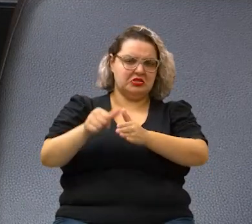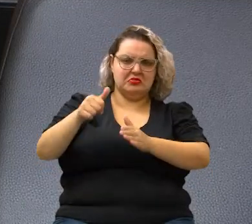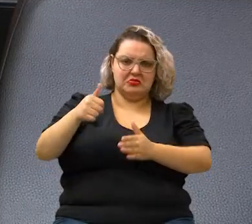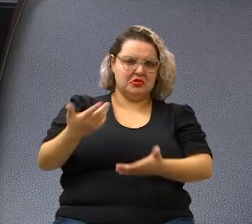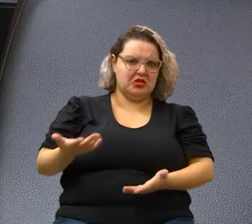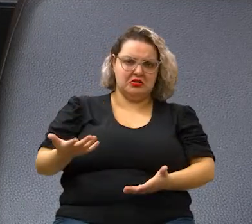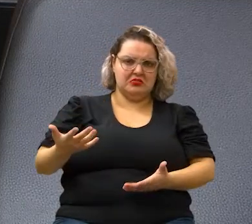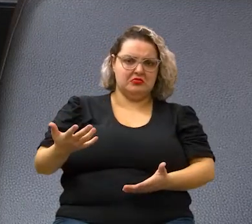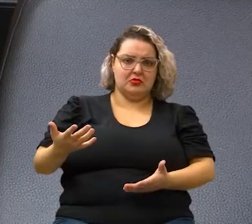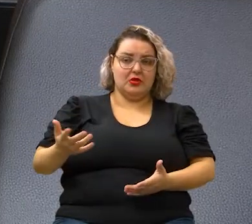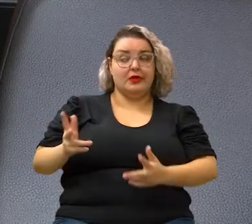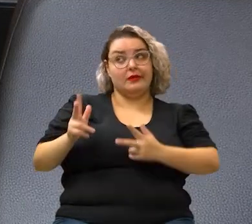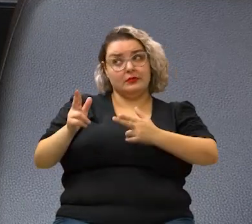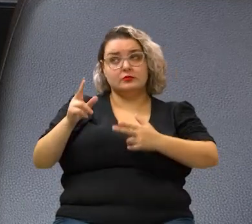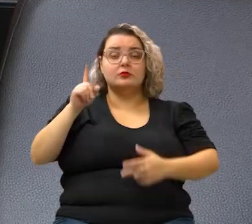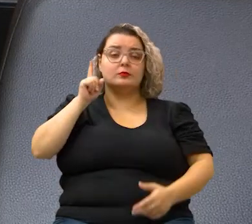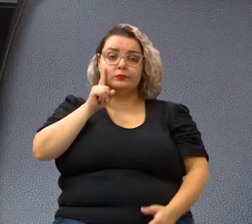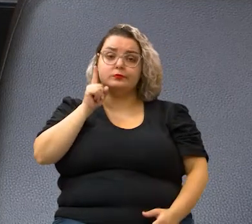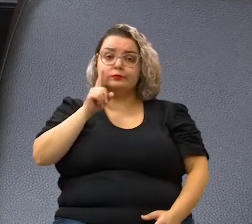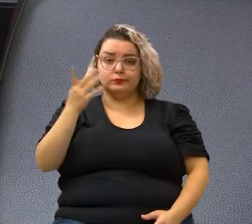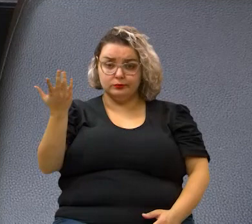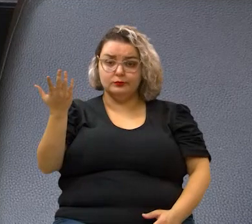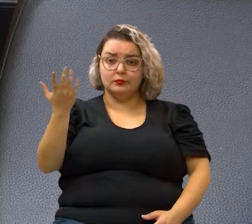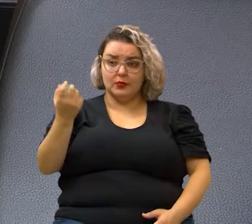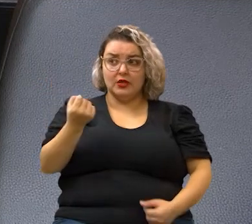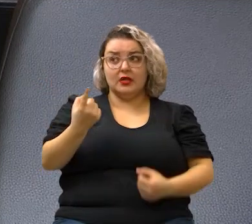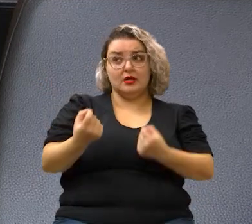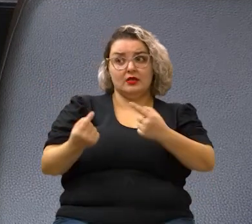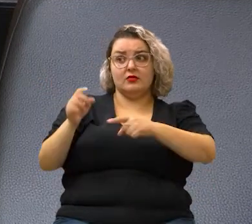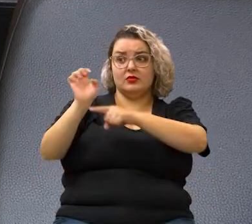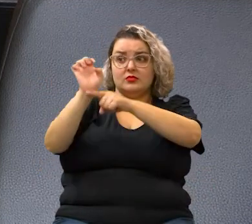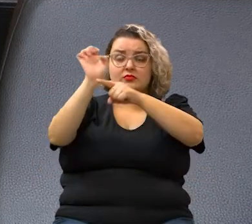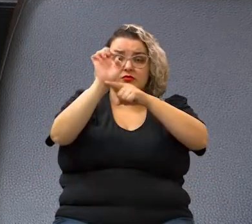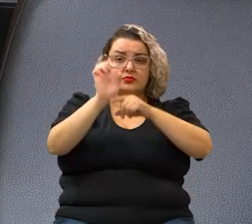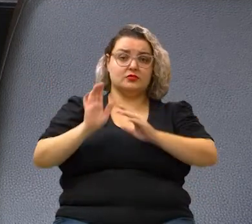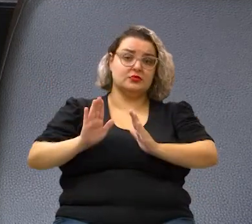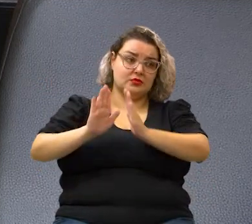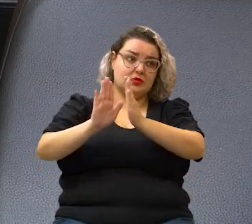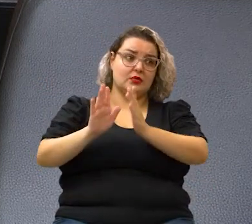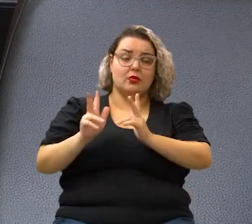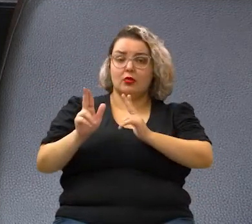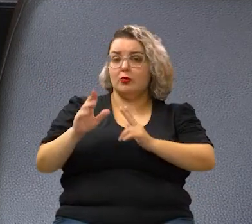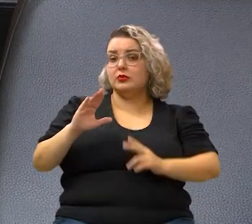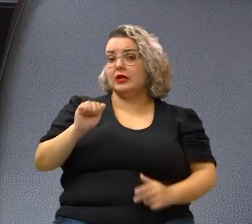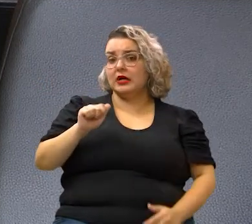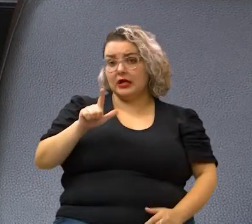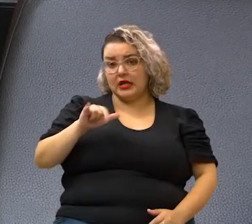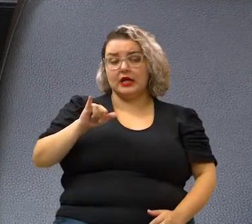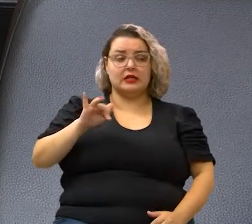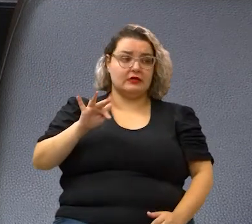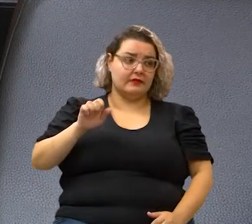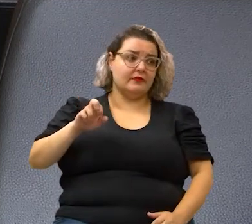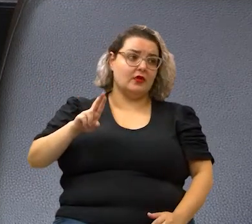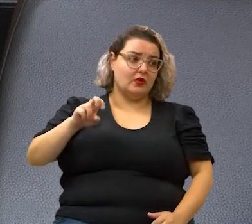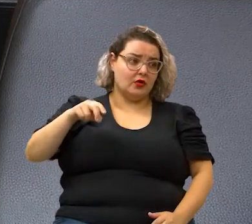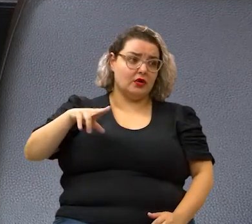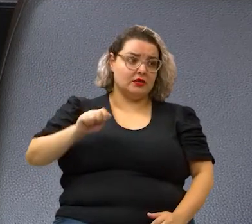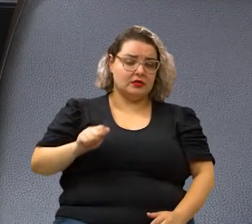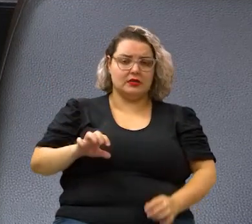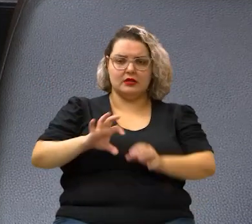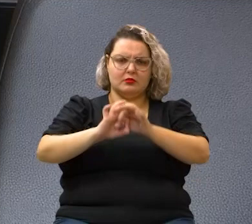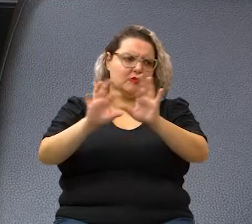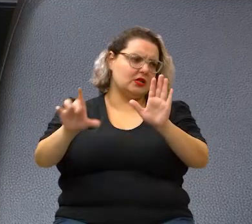mundo, como o próprio Estados Unidos, está enfrentando uma situação muito delicada em alguns estados, como por exemplo na Califórnia, devido à legalização